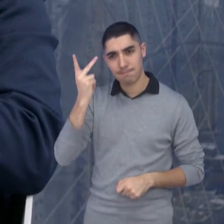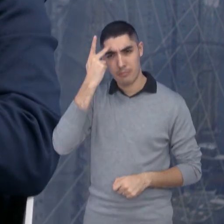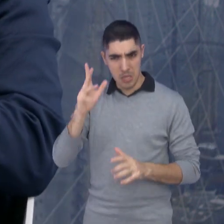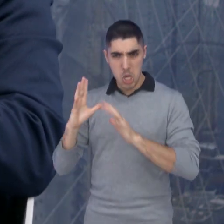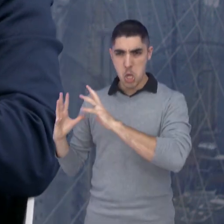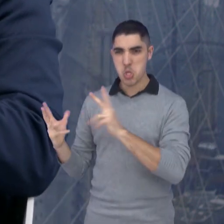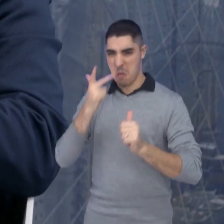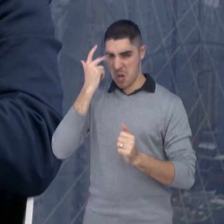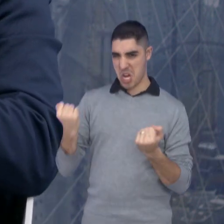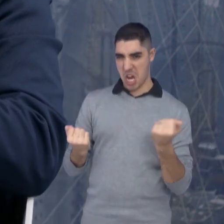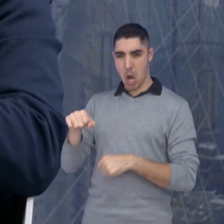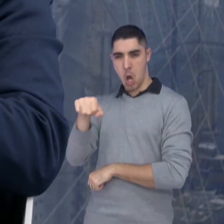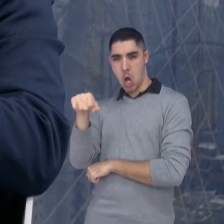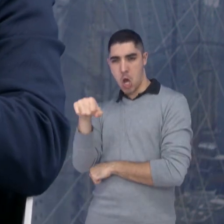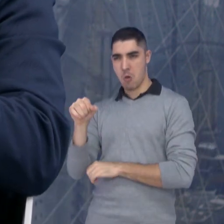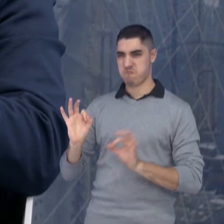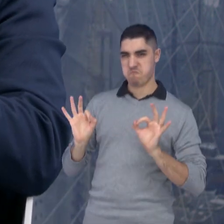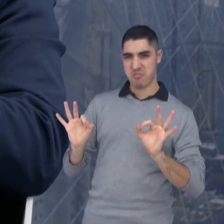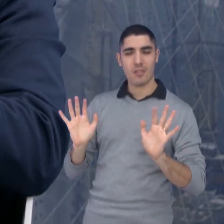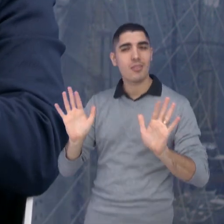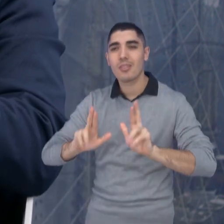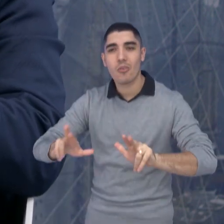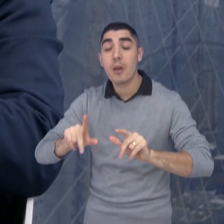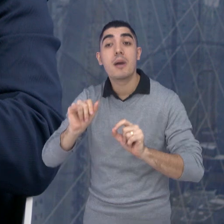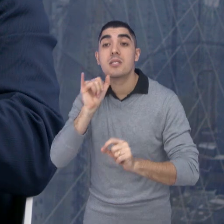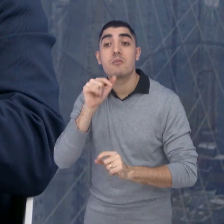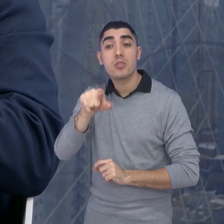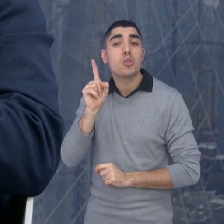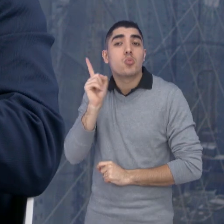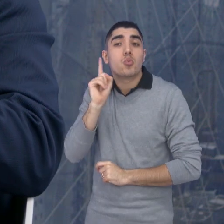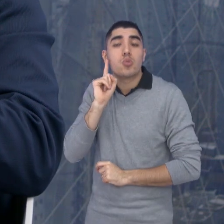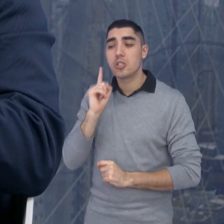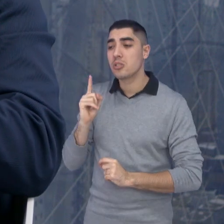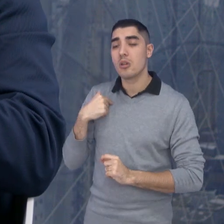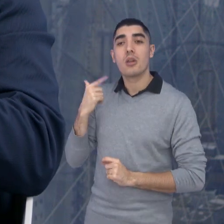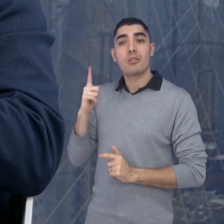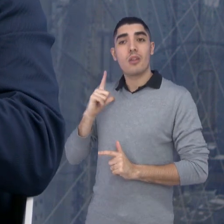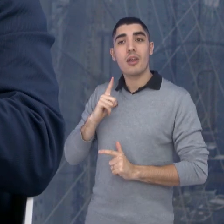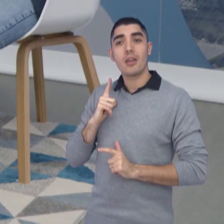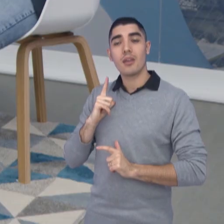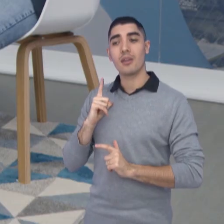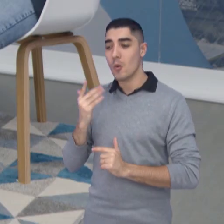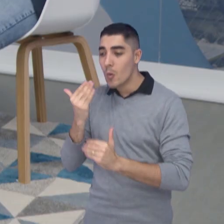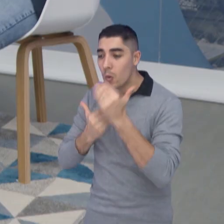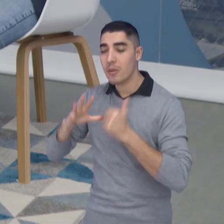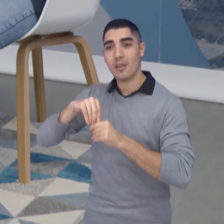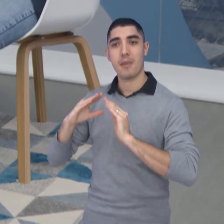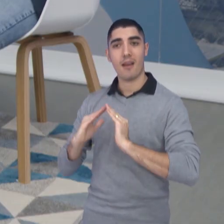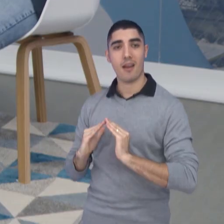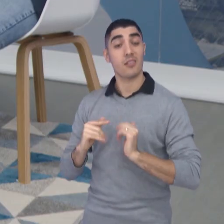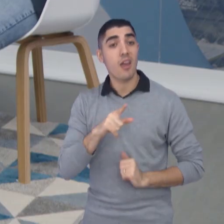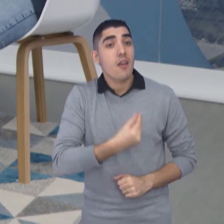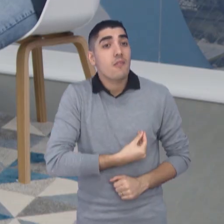mundo andar de Ferrari, mas estou falando de você, por exemplo, poder dormir todo dia com segurança alimentar. Já é uma grande vitória. Digna, né? Vida que digna. Deveria ser